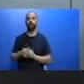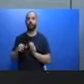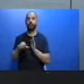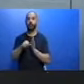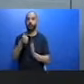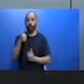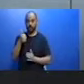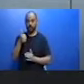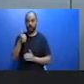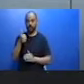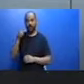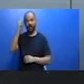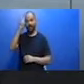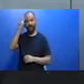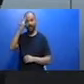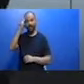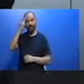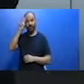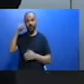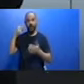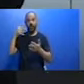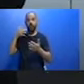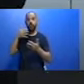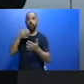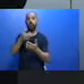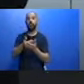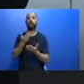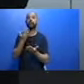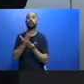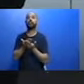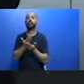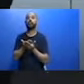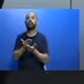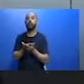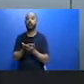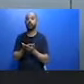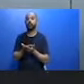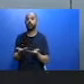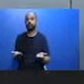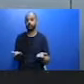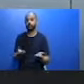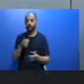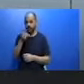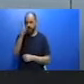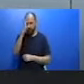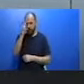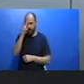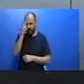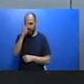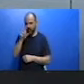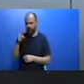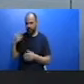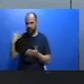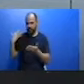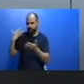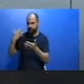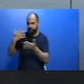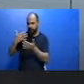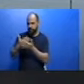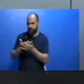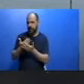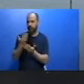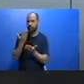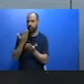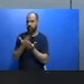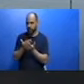lembrar o que nós estudamos até hoje se você se lembra o que que nós fizemos que você já estudaram no caderno